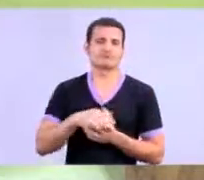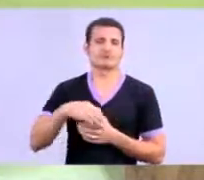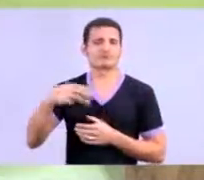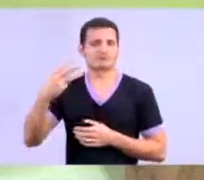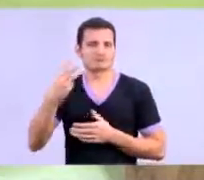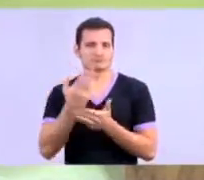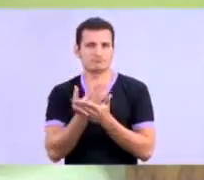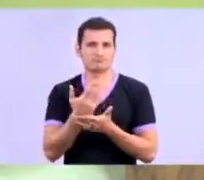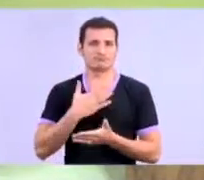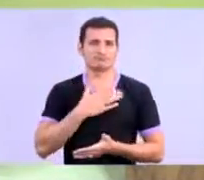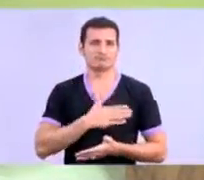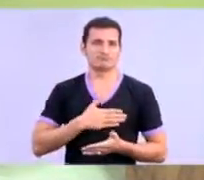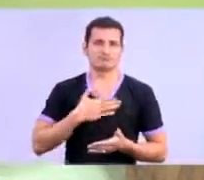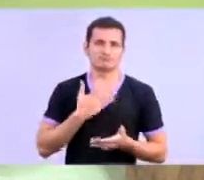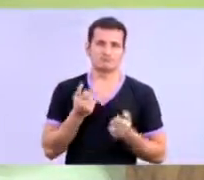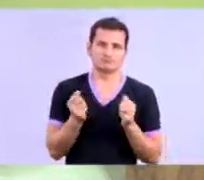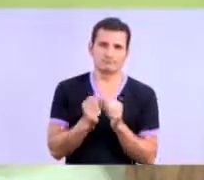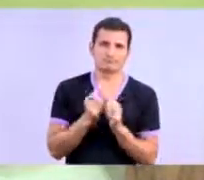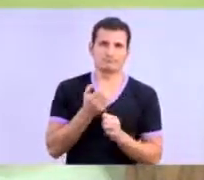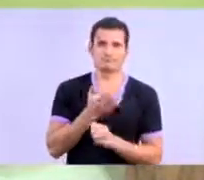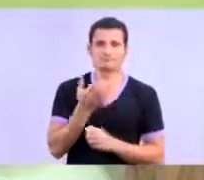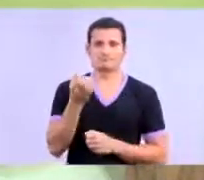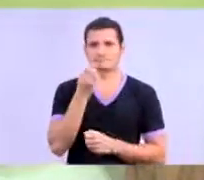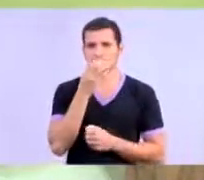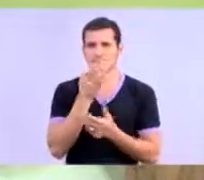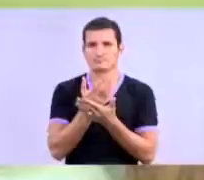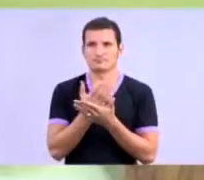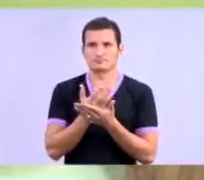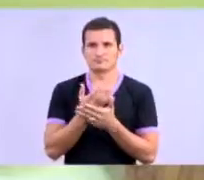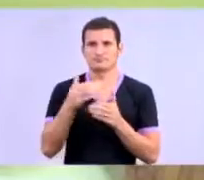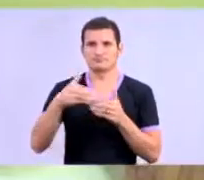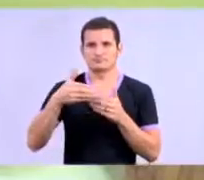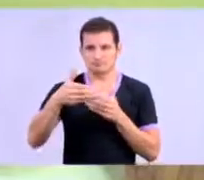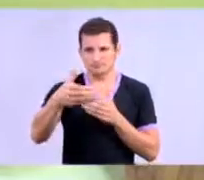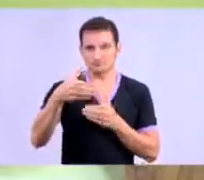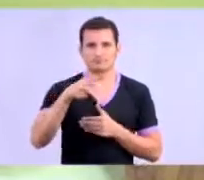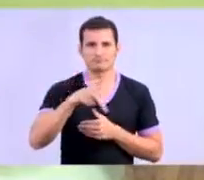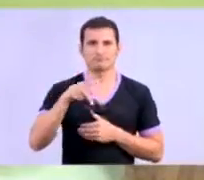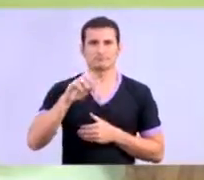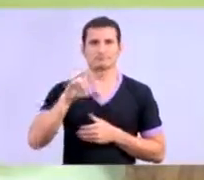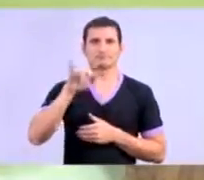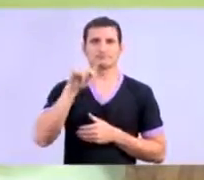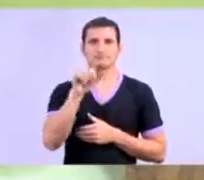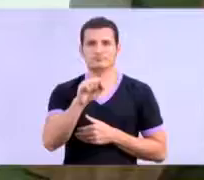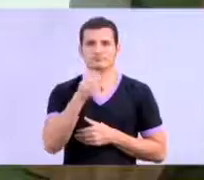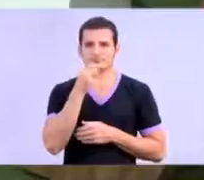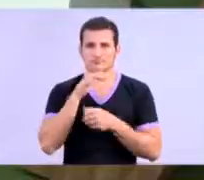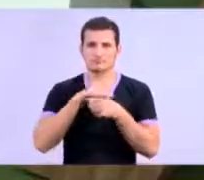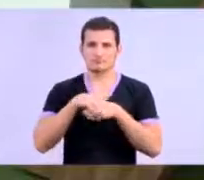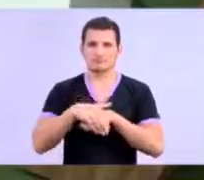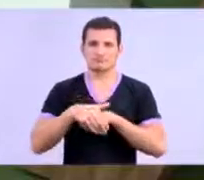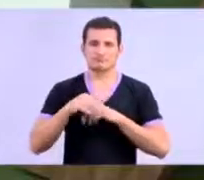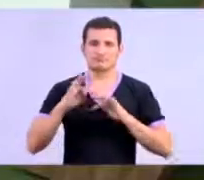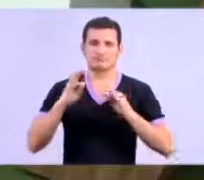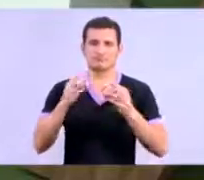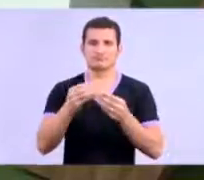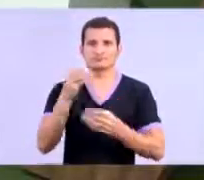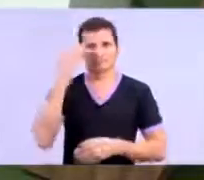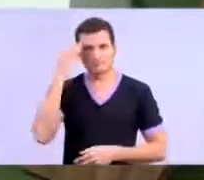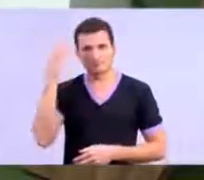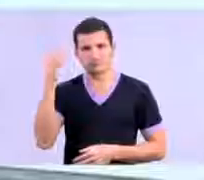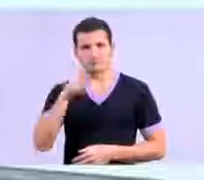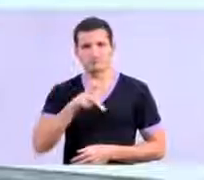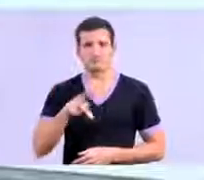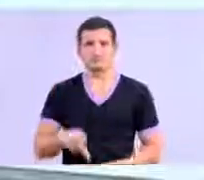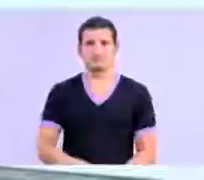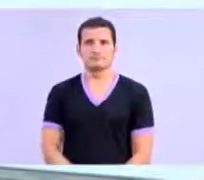prazer estar aqui com vocês. E boas aulas daqui para frente com o professor Elias, né? Uma boa noite a todos. Obrigado, professor.